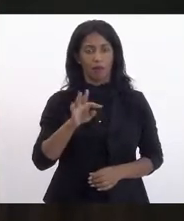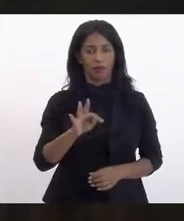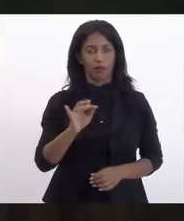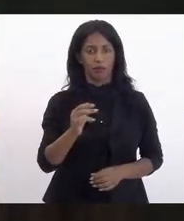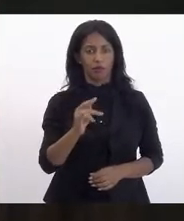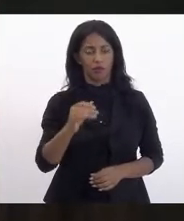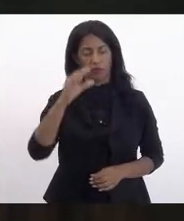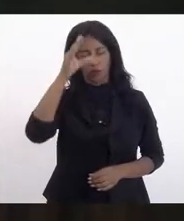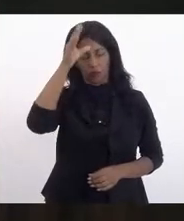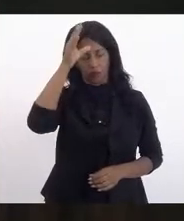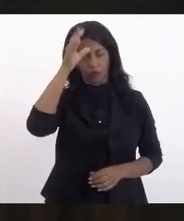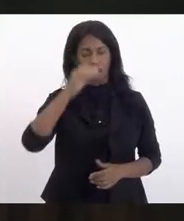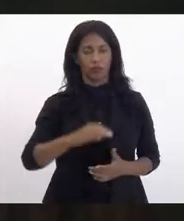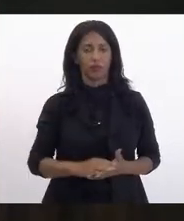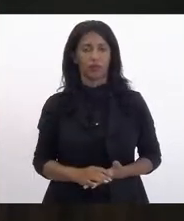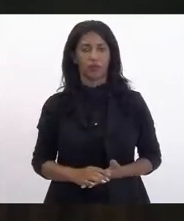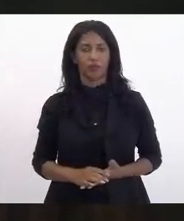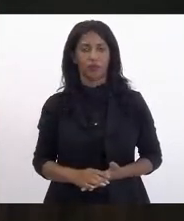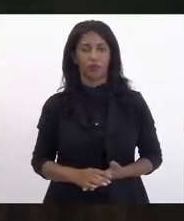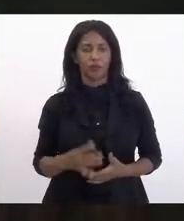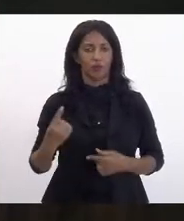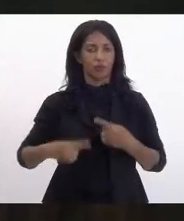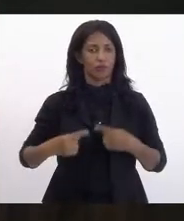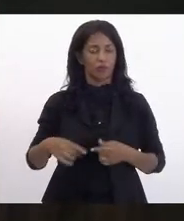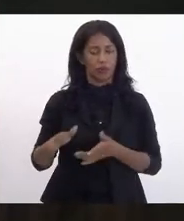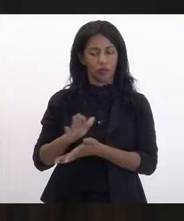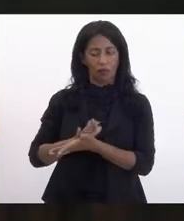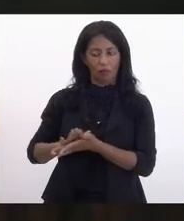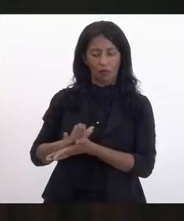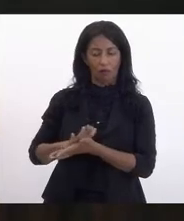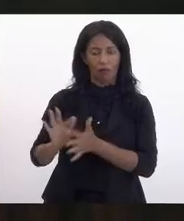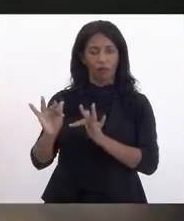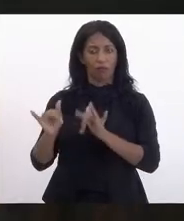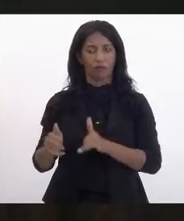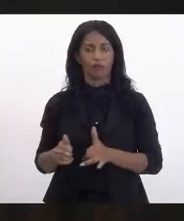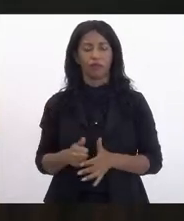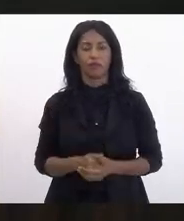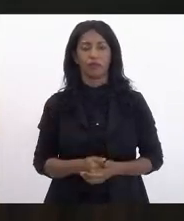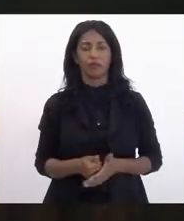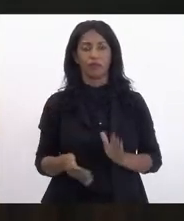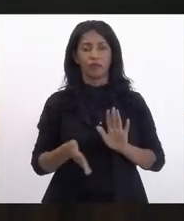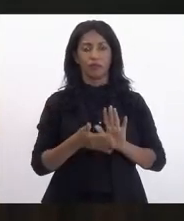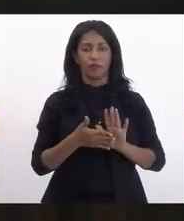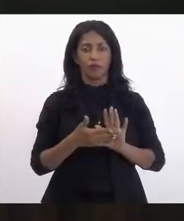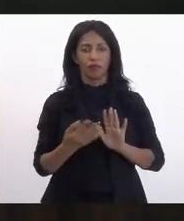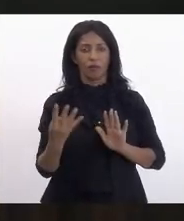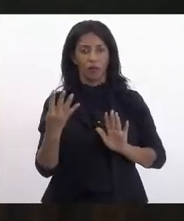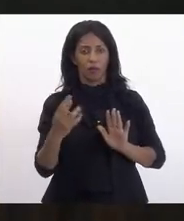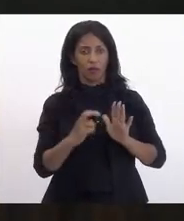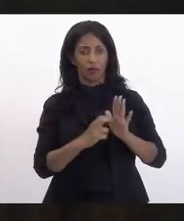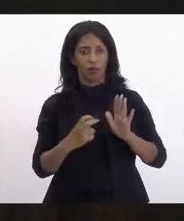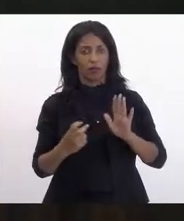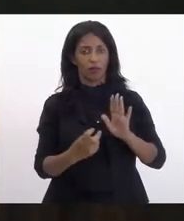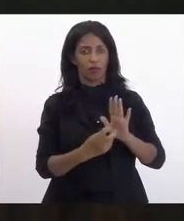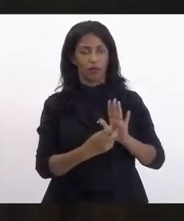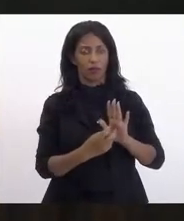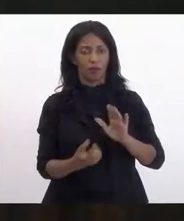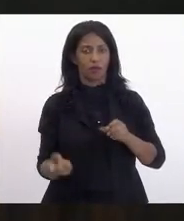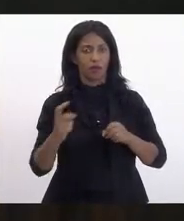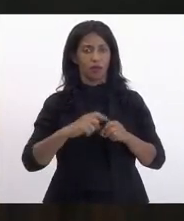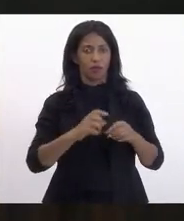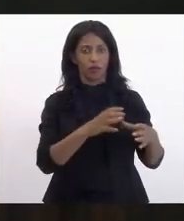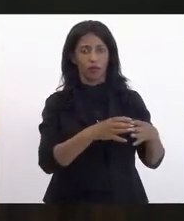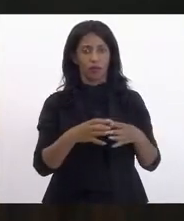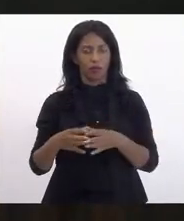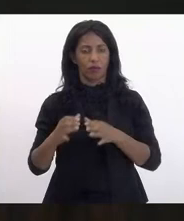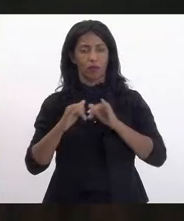Ju. Projeto em discussão, não havendo quem queira discutir, encerrada a discussão. A presente proposta recebeu 4 emendas e retorna às